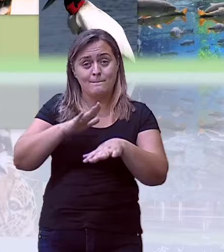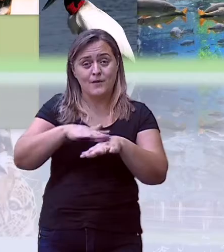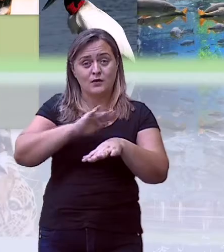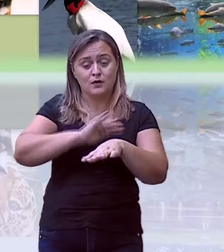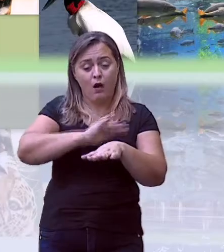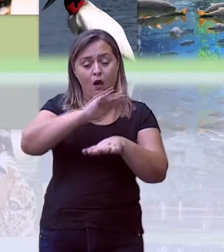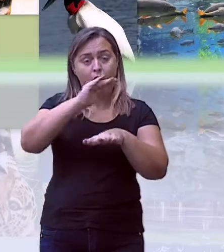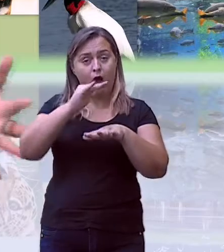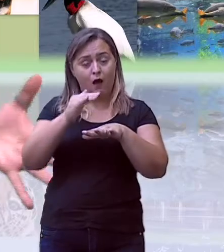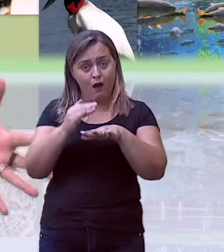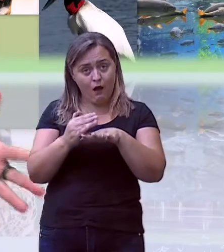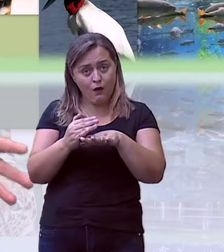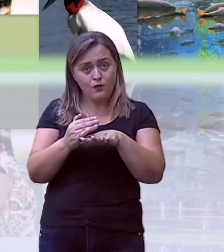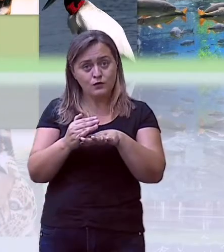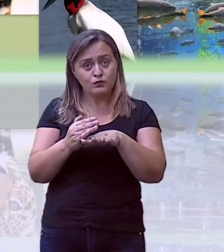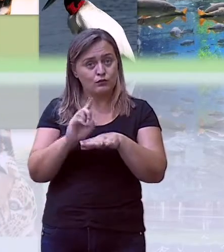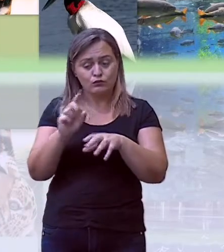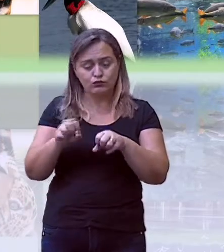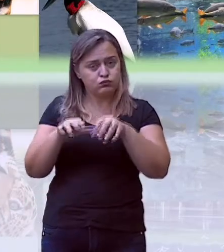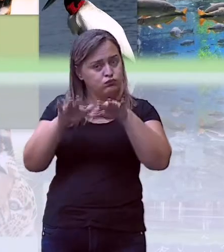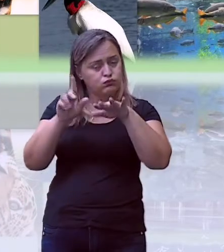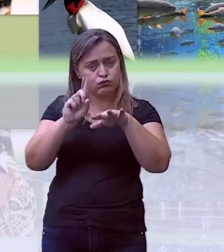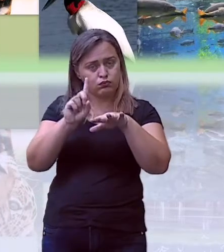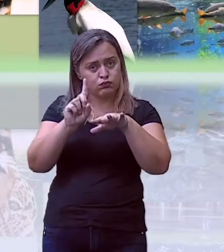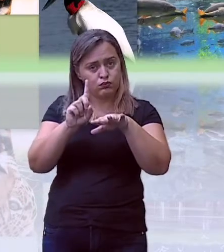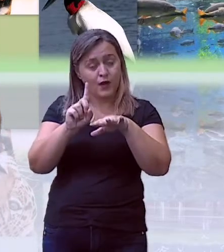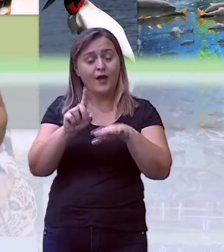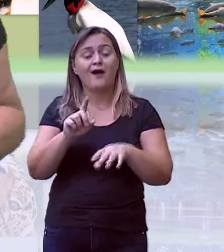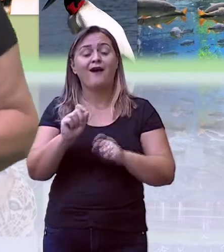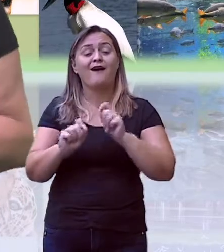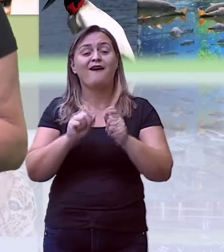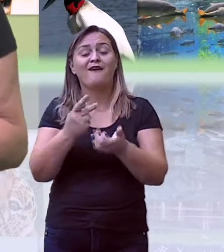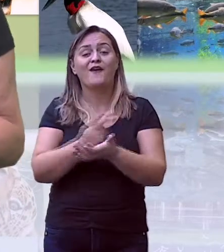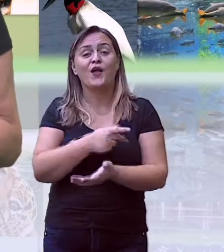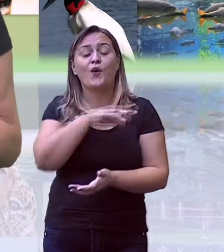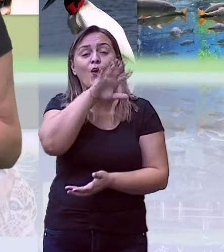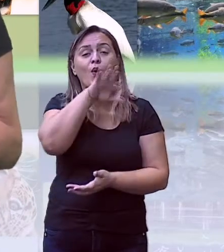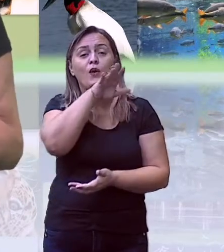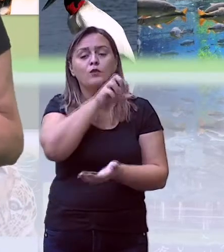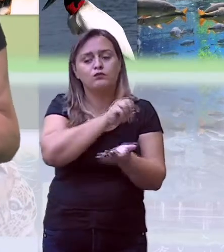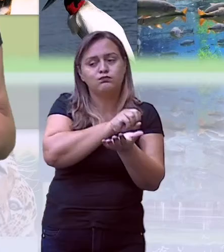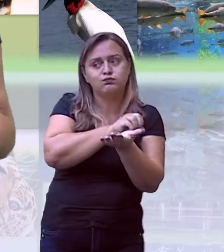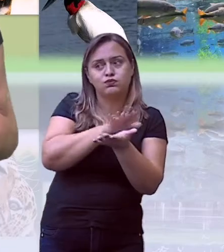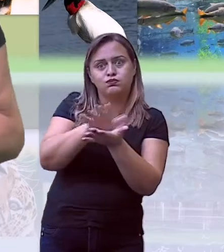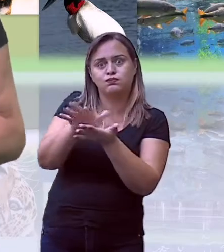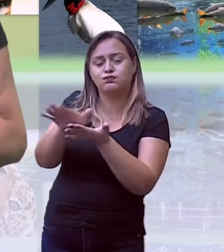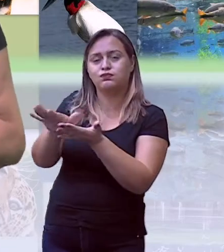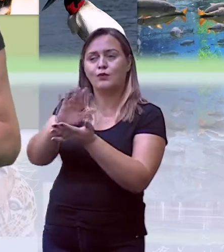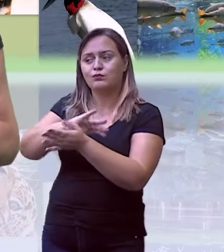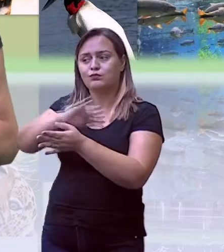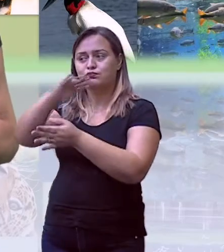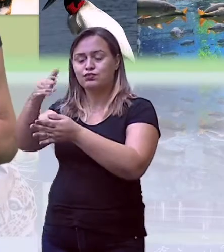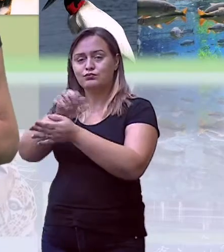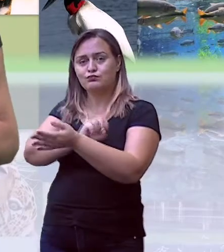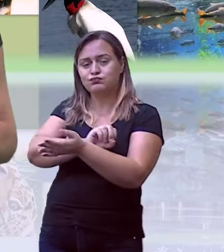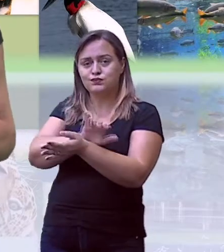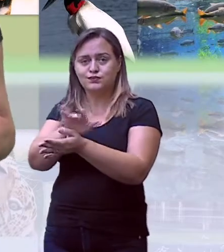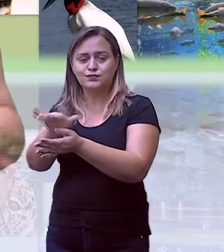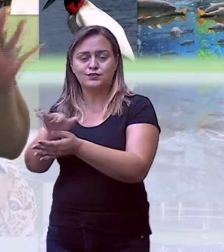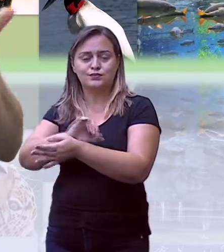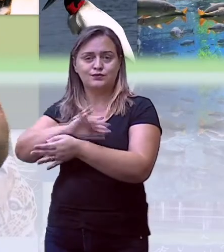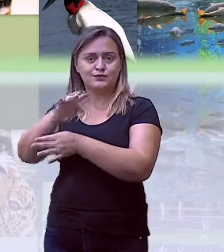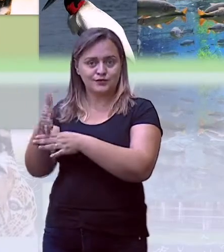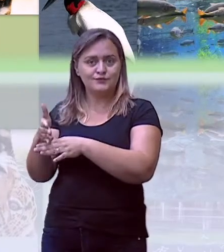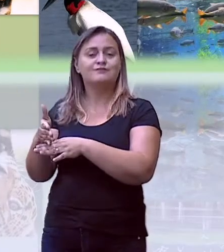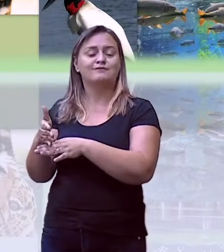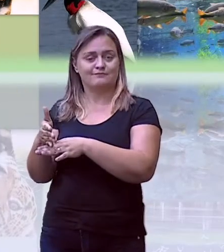alagamento. E aí elas vão servir de abrigo para a maioria dos animais terrestres que vivem nesse bioma.